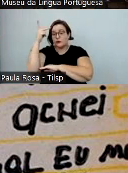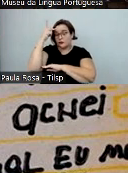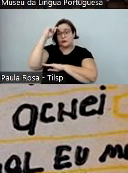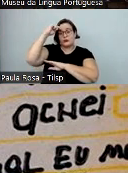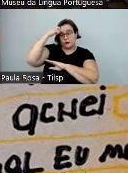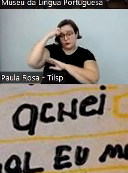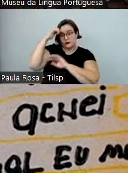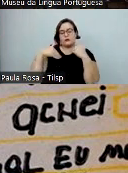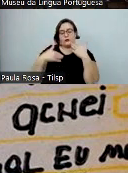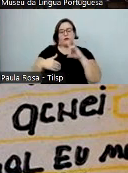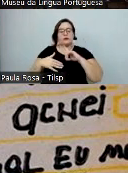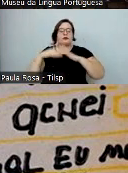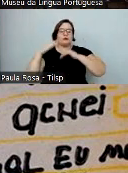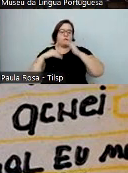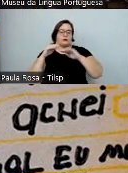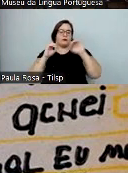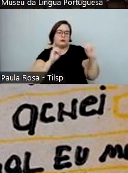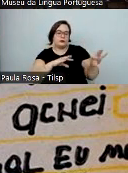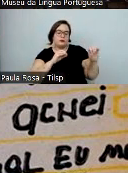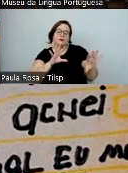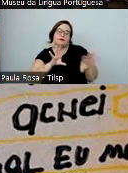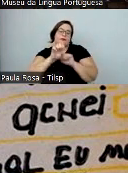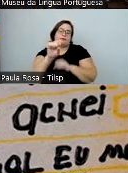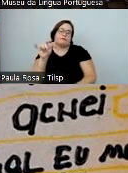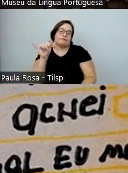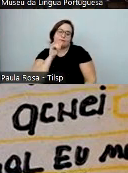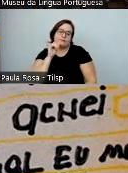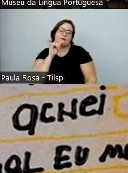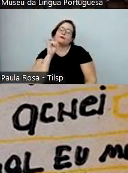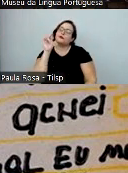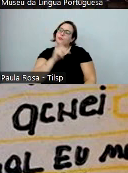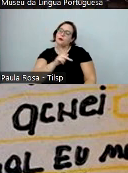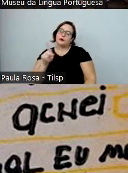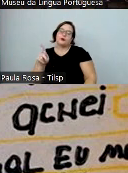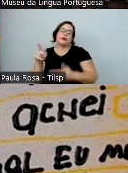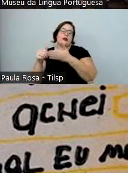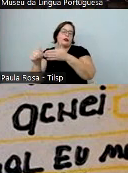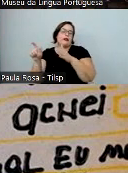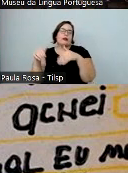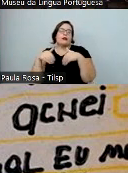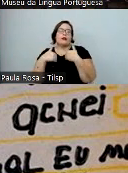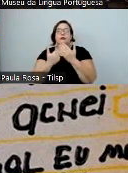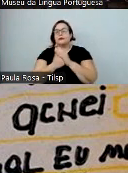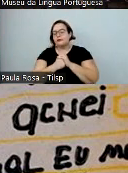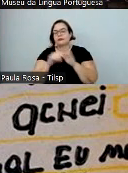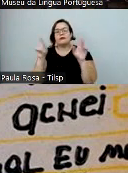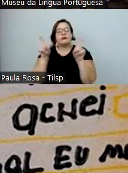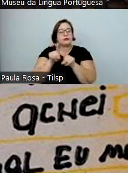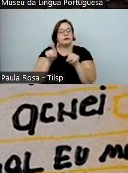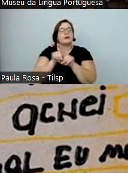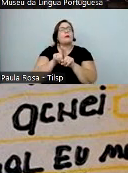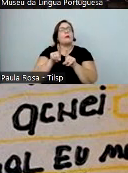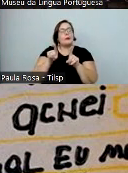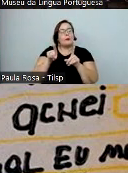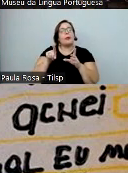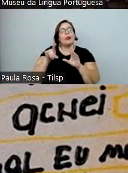educativa já de Formação por exemplo de professores e guias enfim e também da mediação das visitas tem